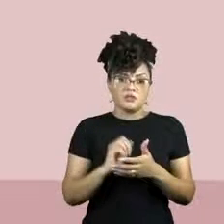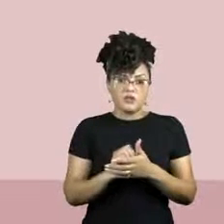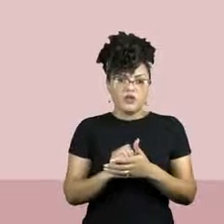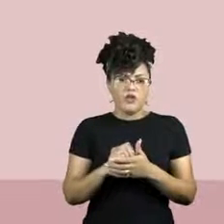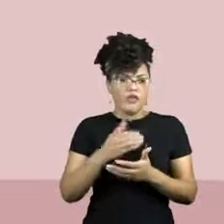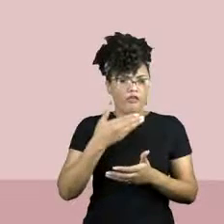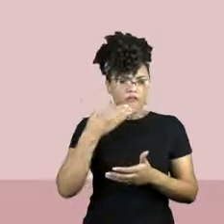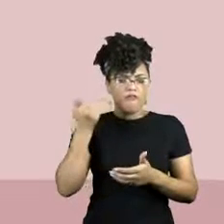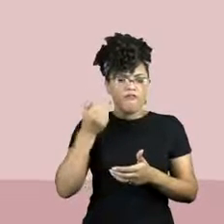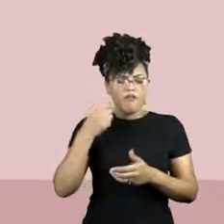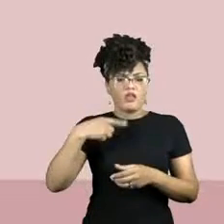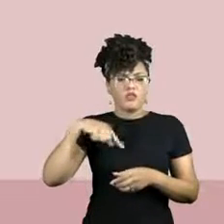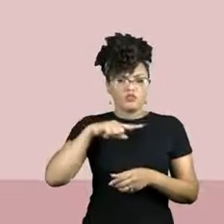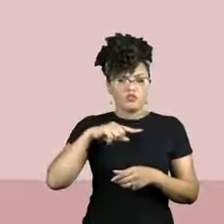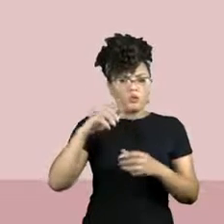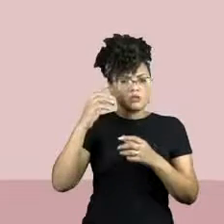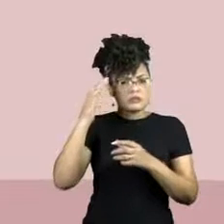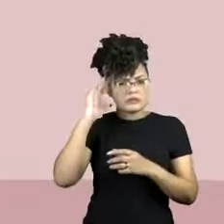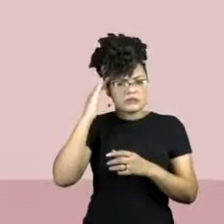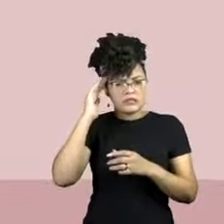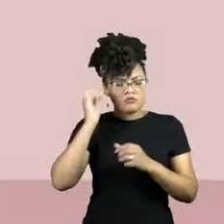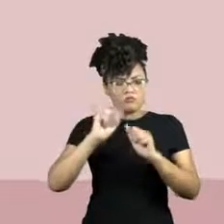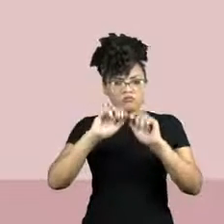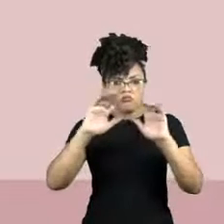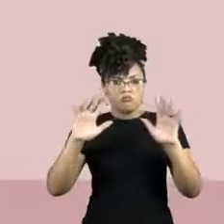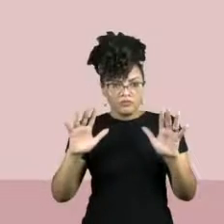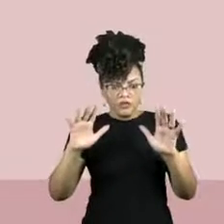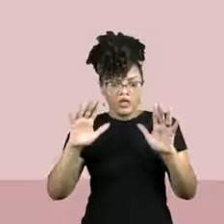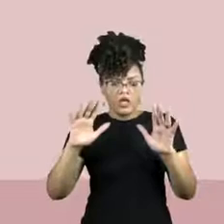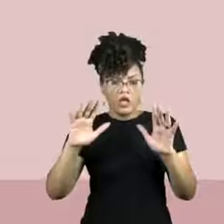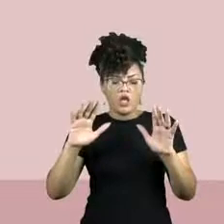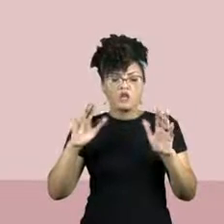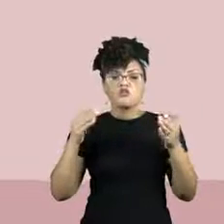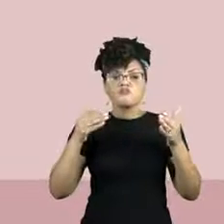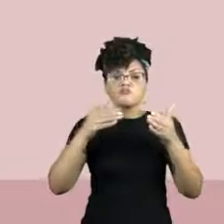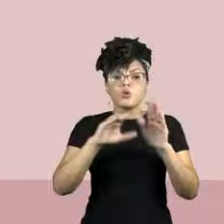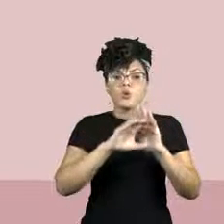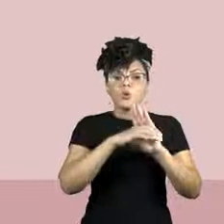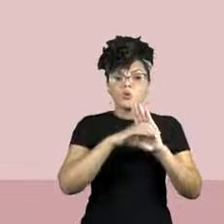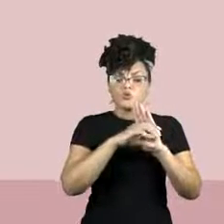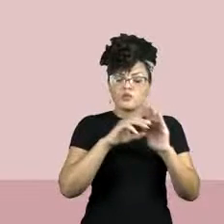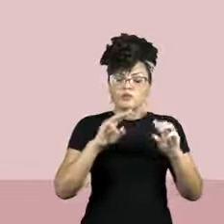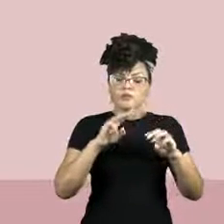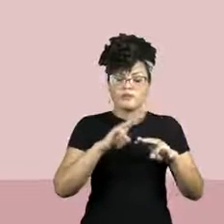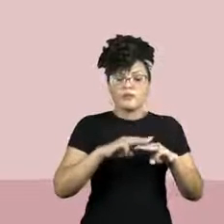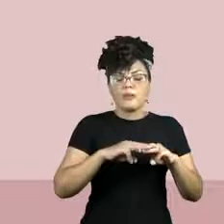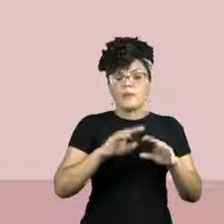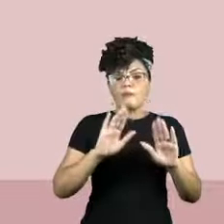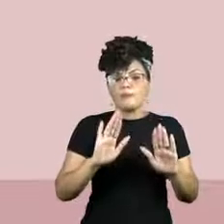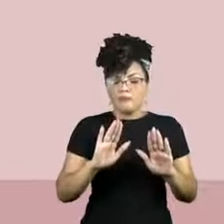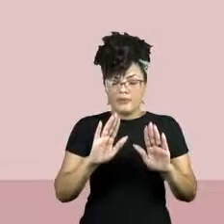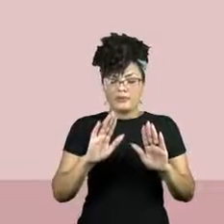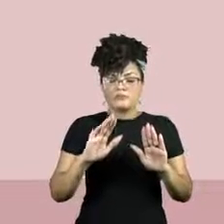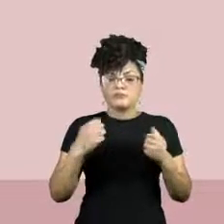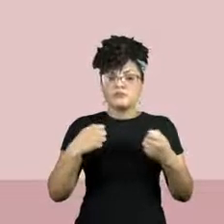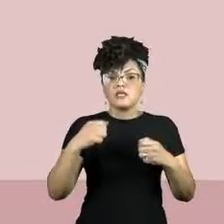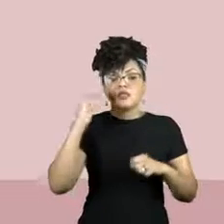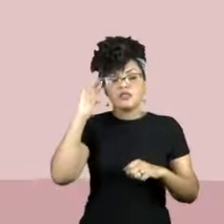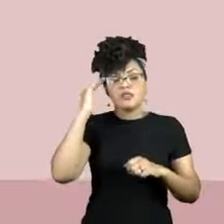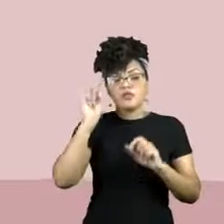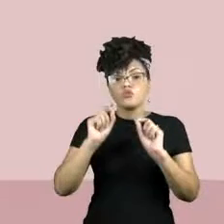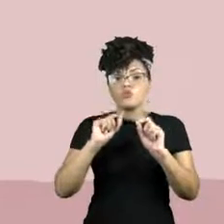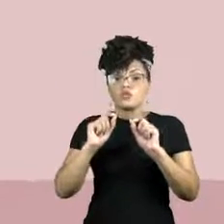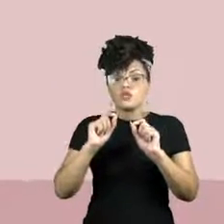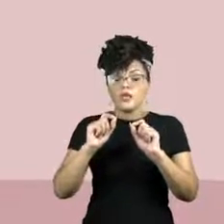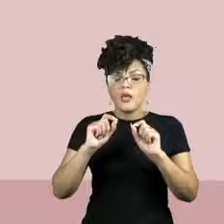muito o processo de entendimento e conceituação matemática, inclusive. Porém, a gente precisa entender quais são os